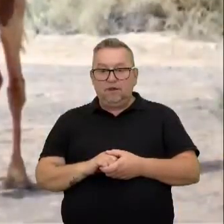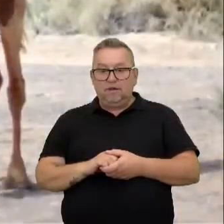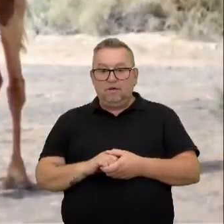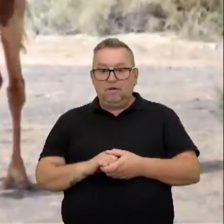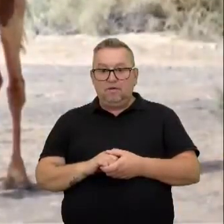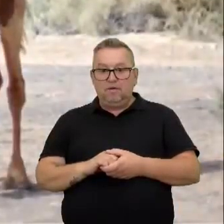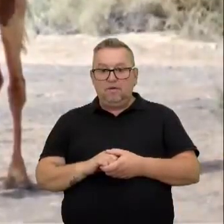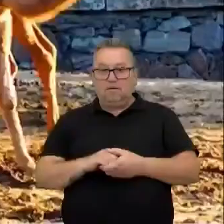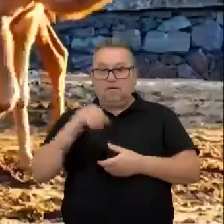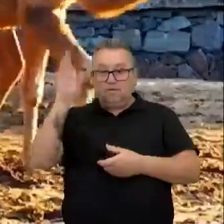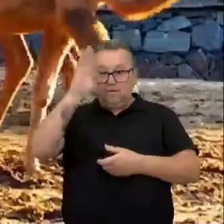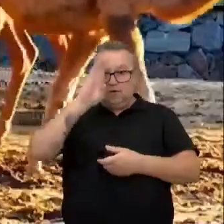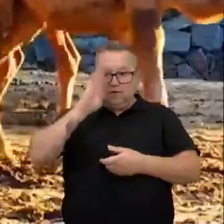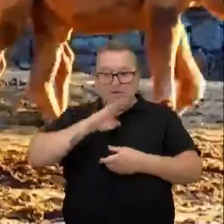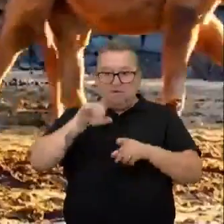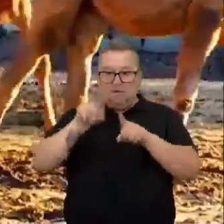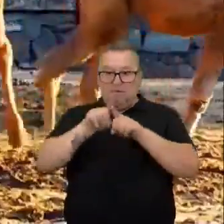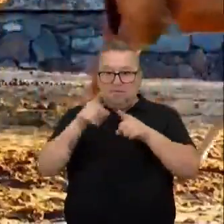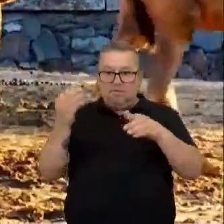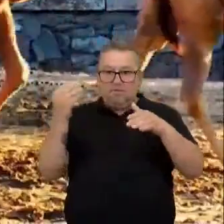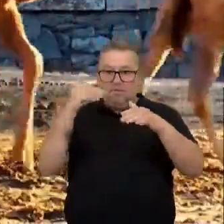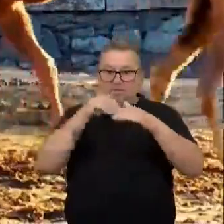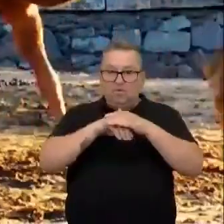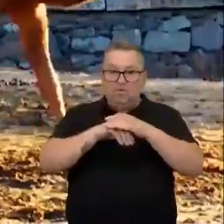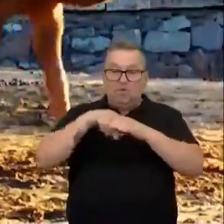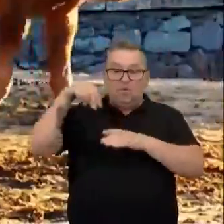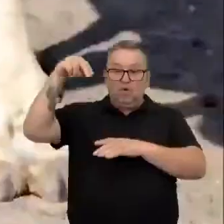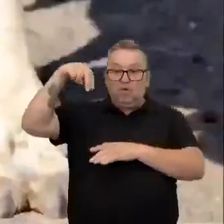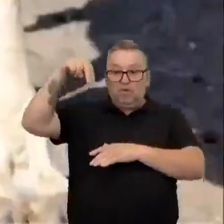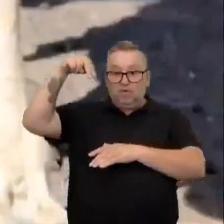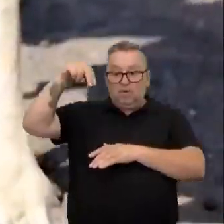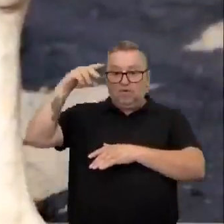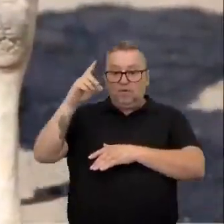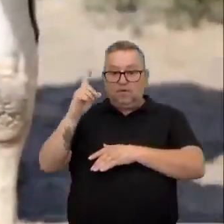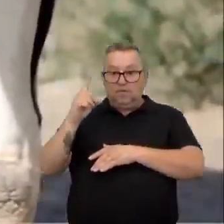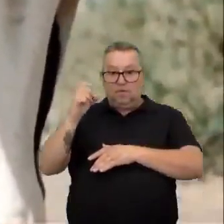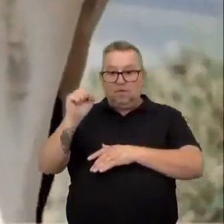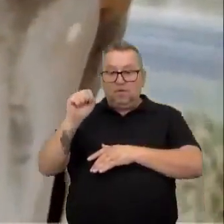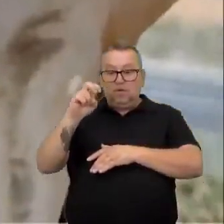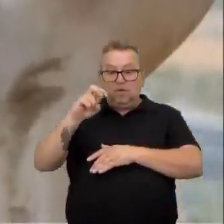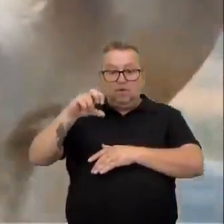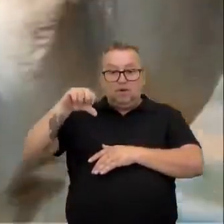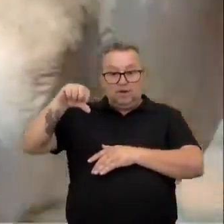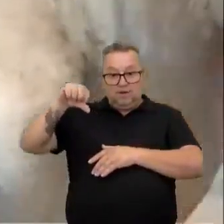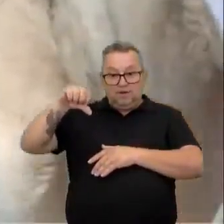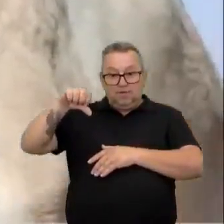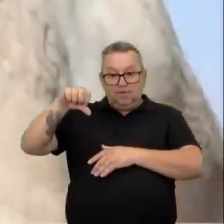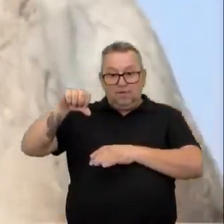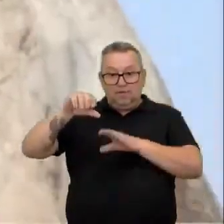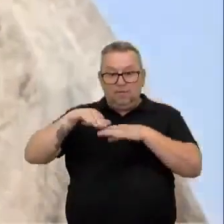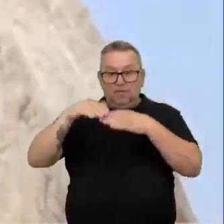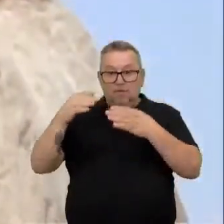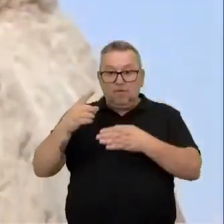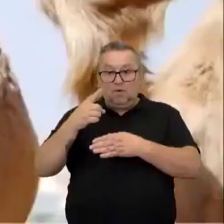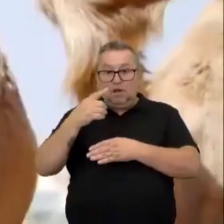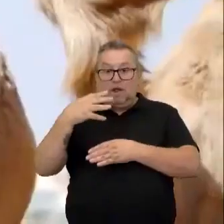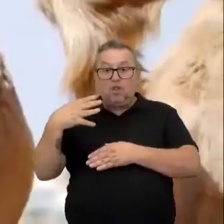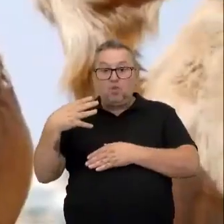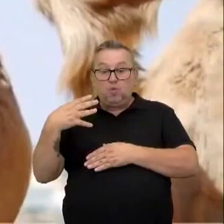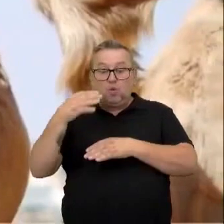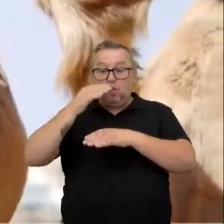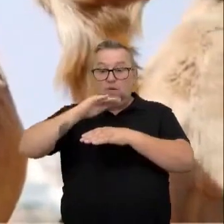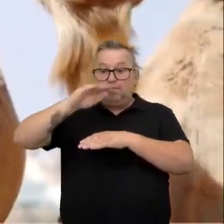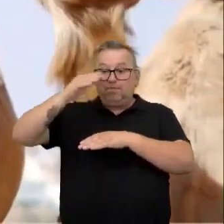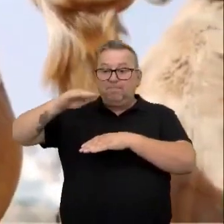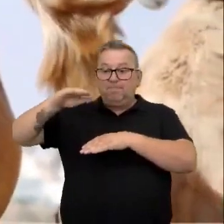No Brasil, esses animais foram introduzidos no Nordeste em 1859 quando 14 camelos vieram